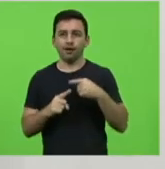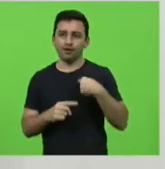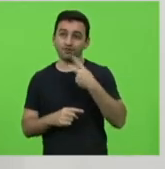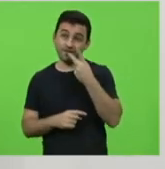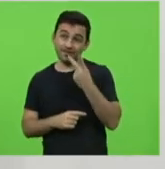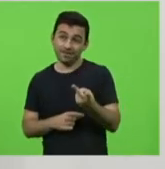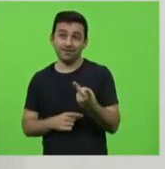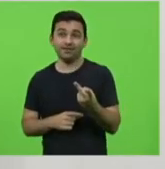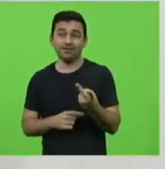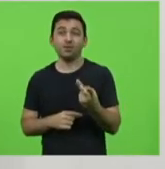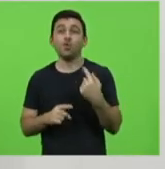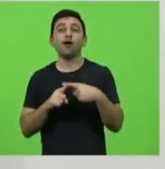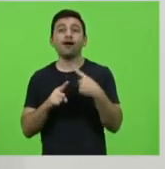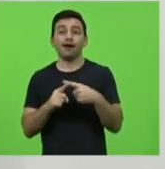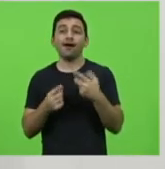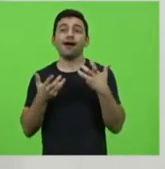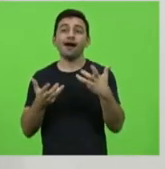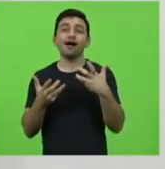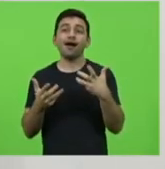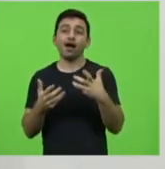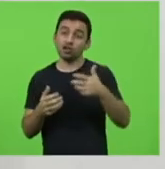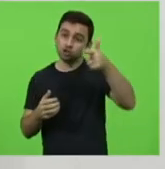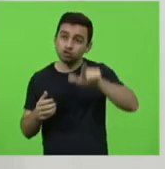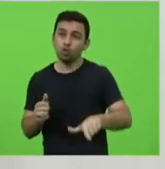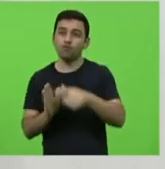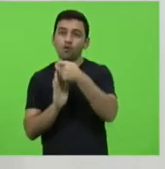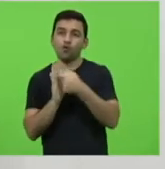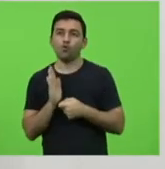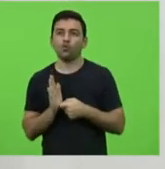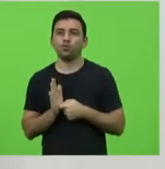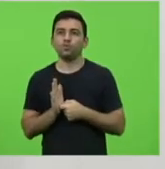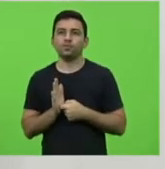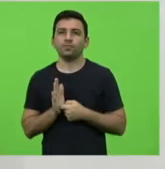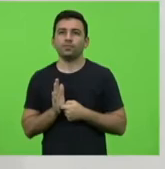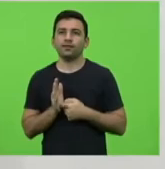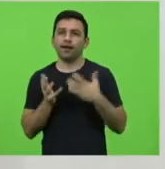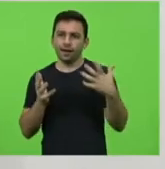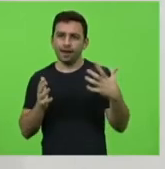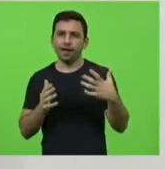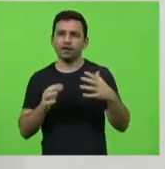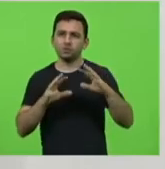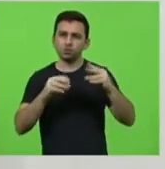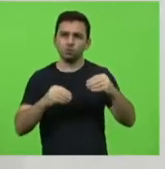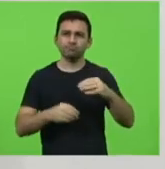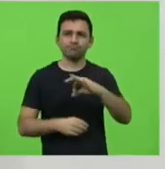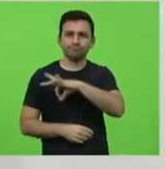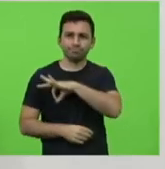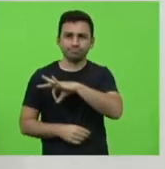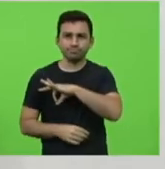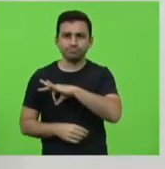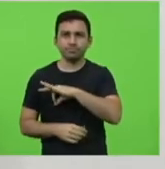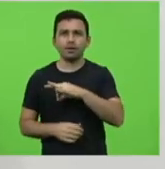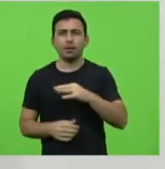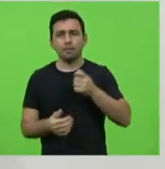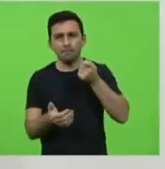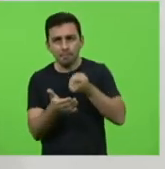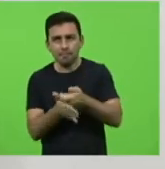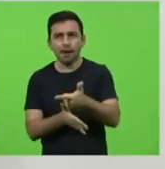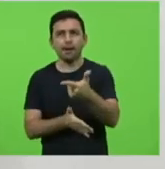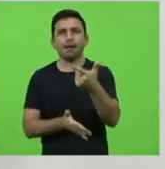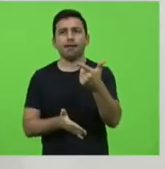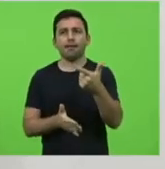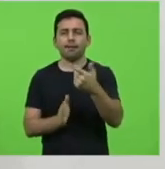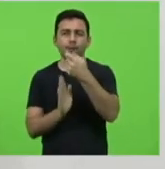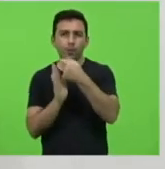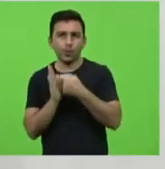que não pode porque eles querem fazer mais um concurso, fazer com que o praça se estepe, né, pagando lá o